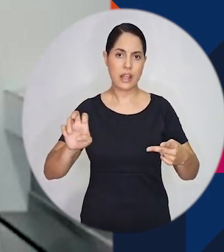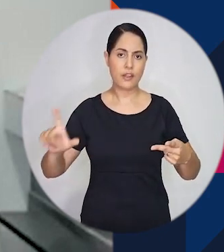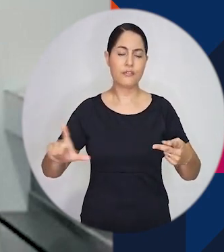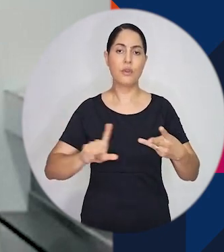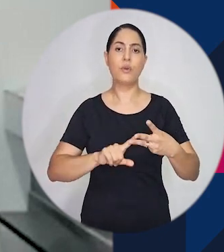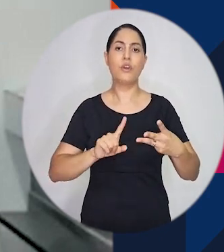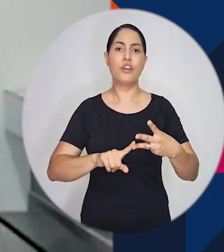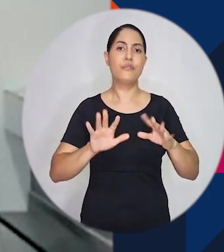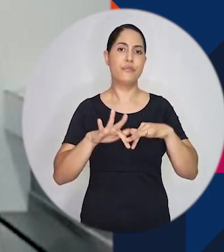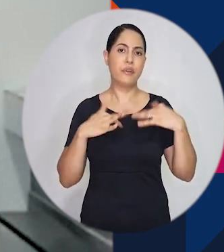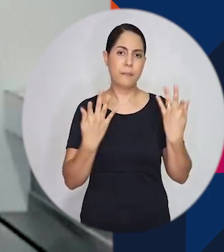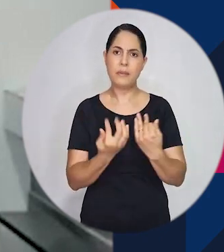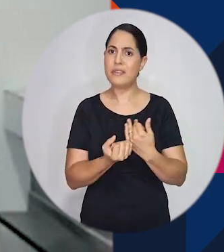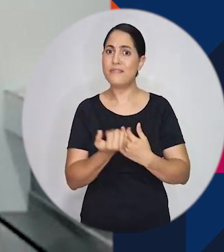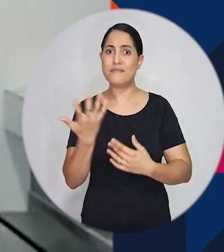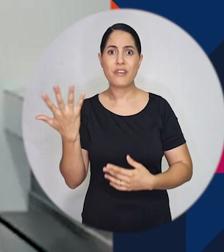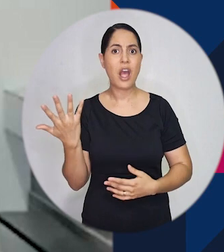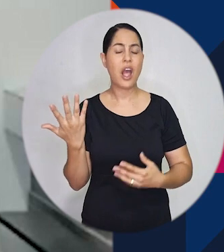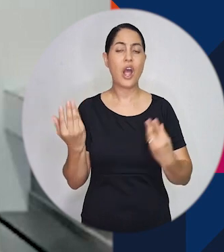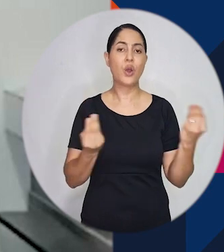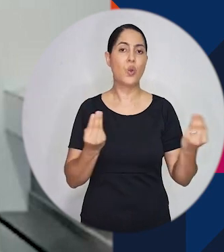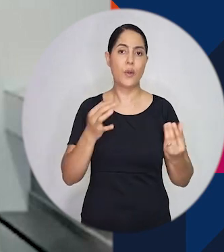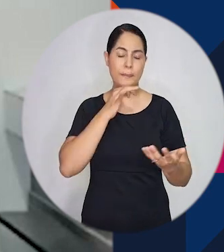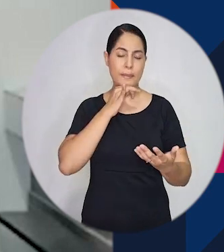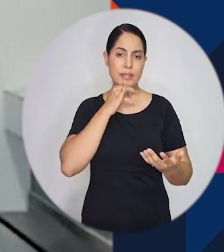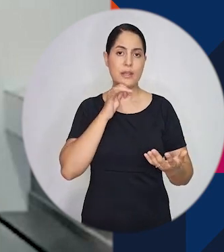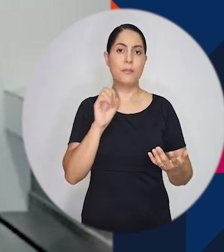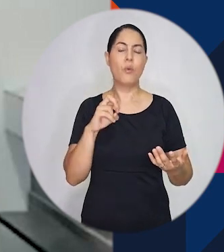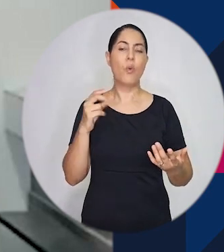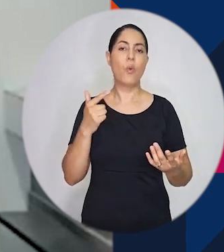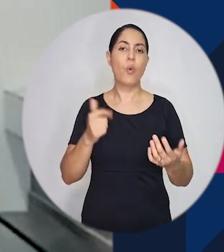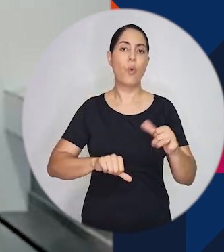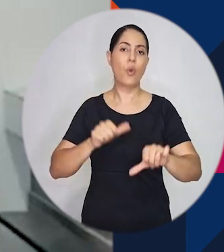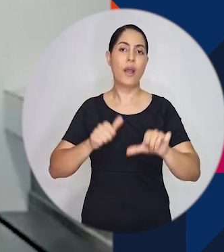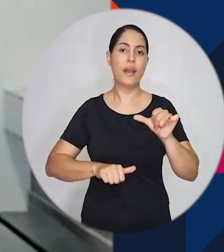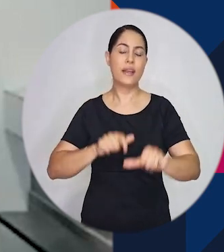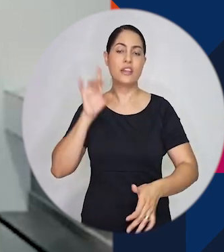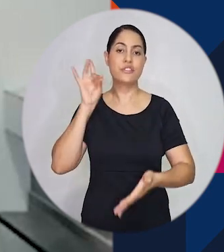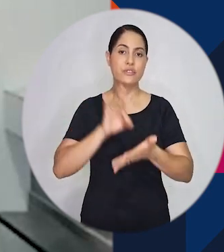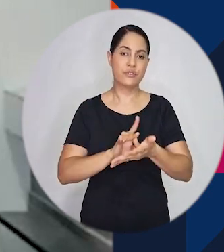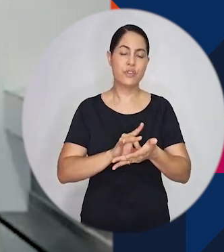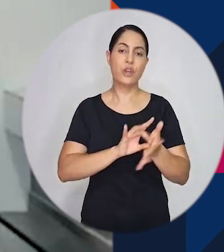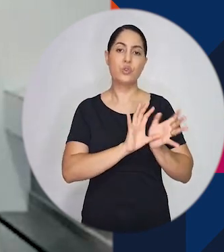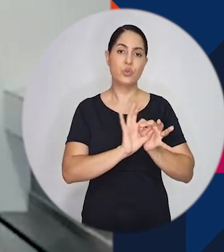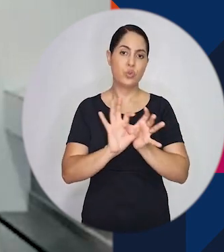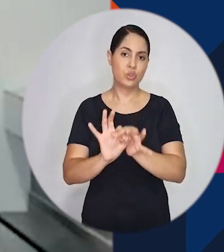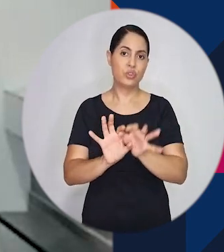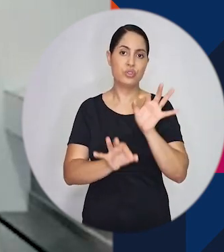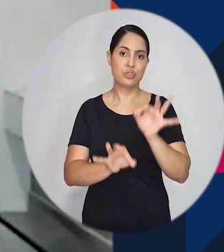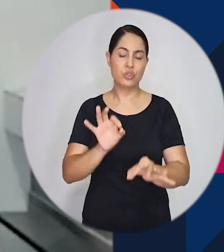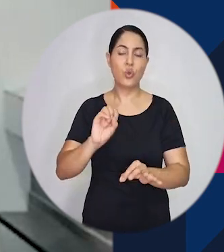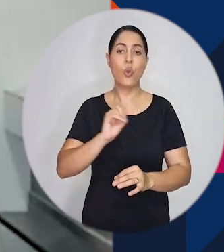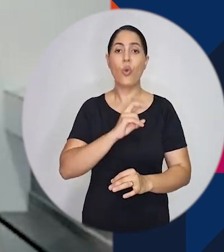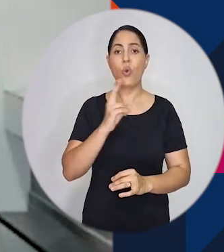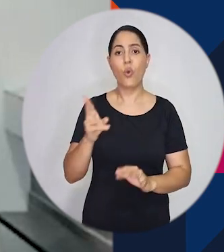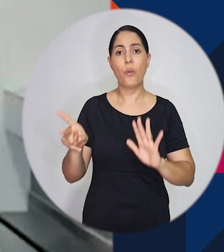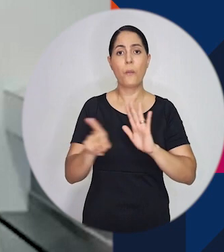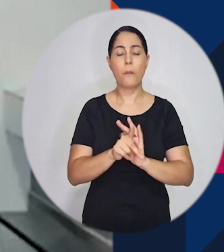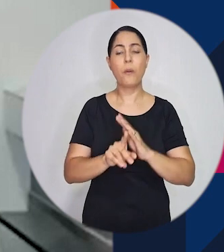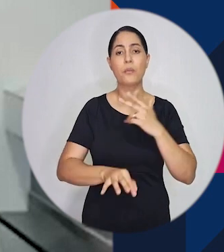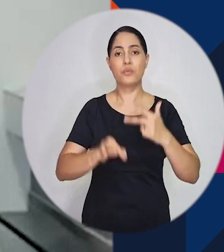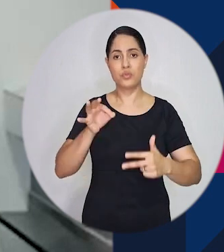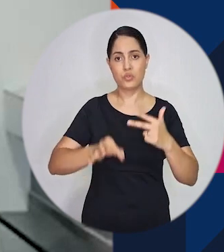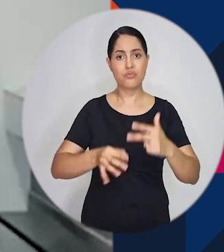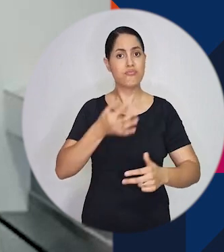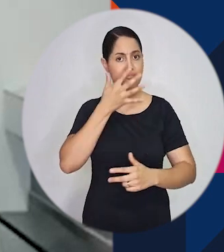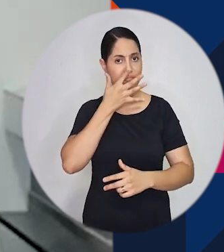várias composições de família hoje em dia que são ou previstas expressamente no ordenamento jurídico, ou então são reconhecidas